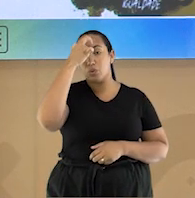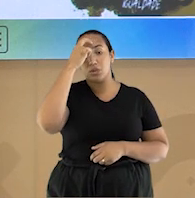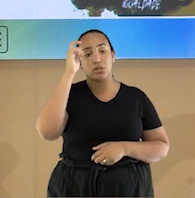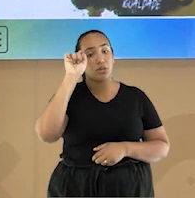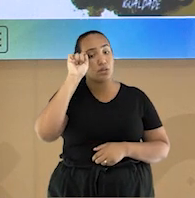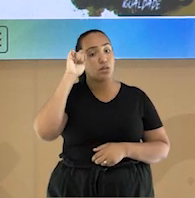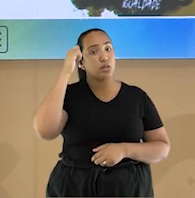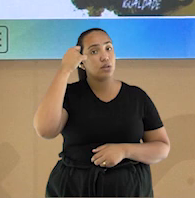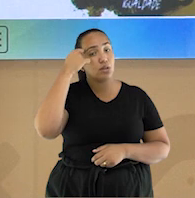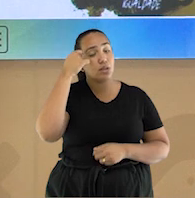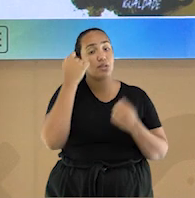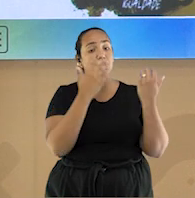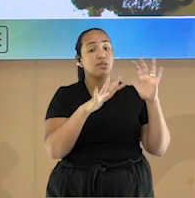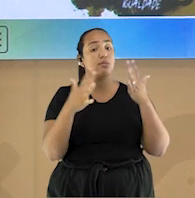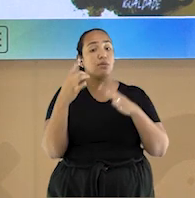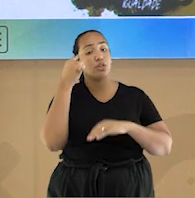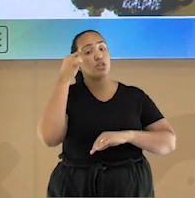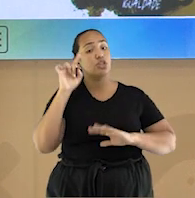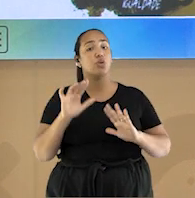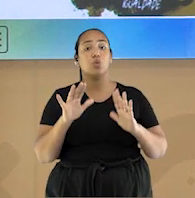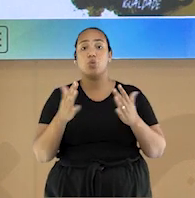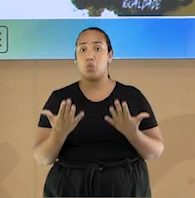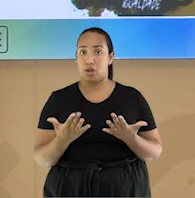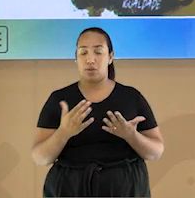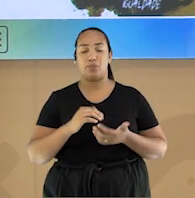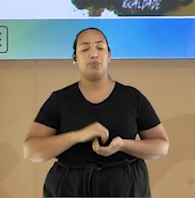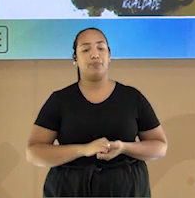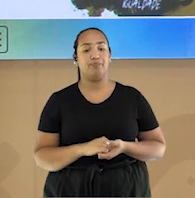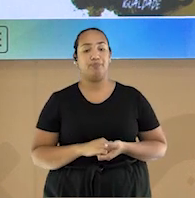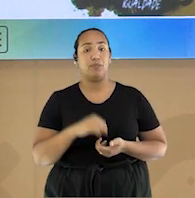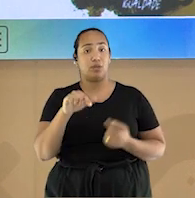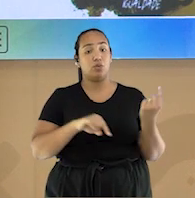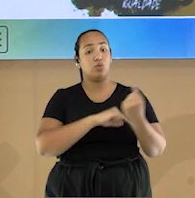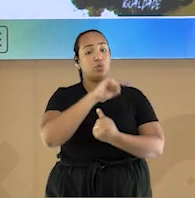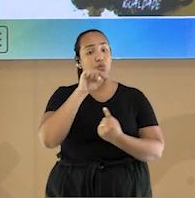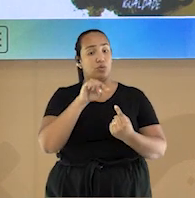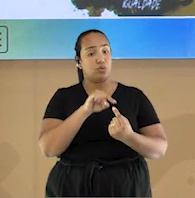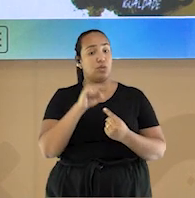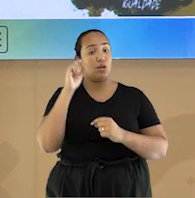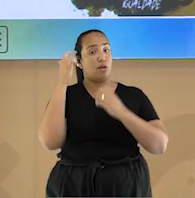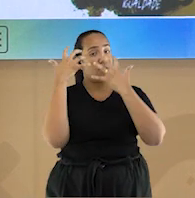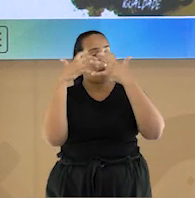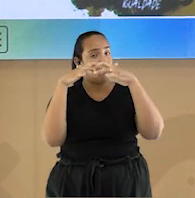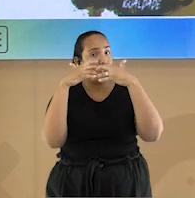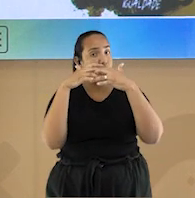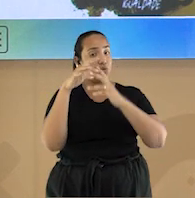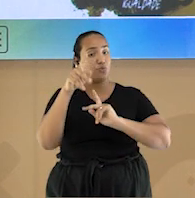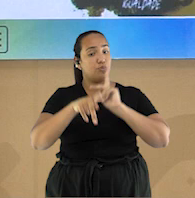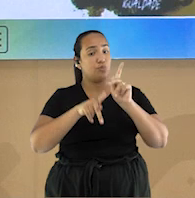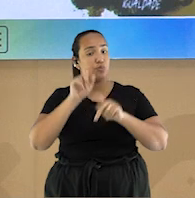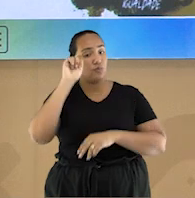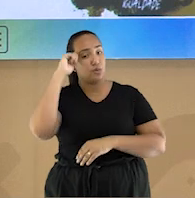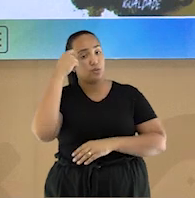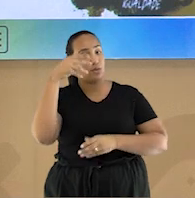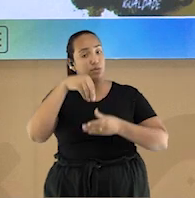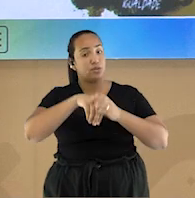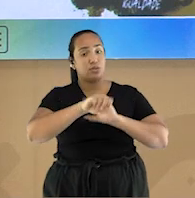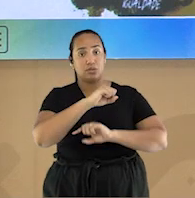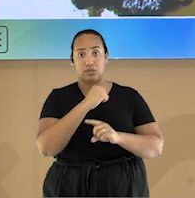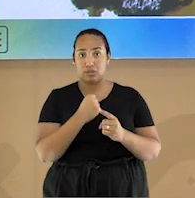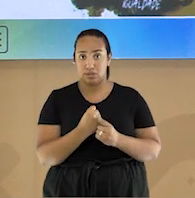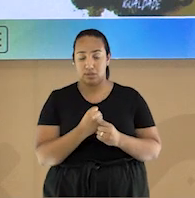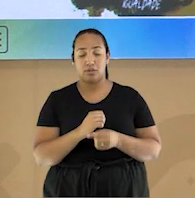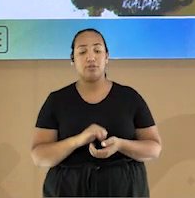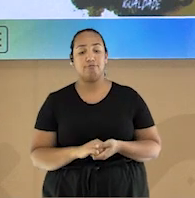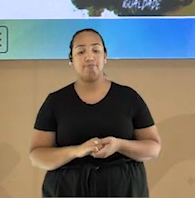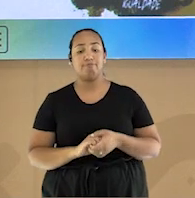Negra? Data que tem como objetivo refletir sobre o negro na sociedade e desigualdades. Dia 10 de abril,